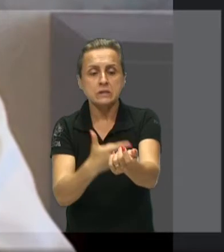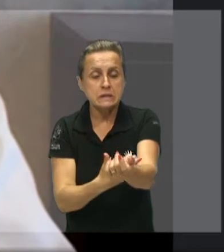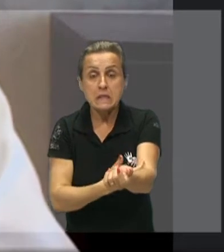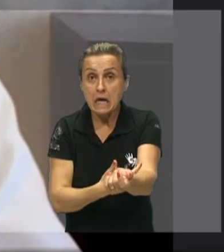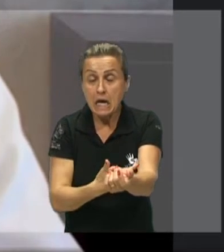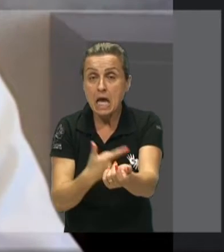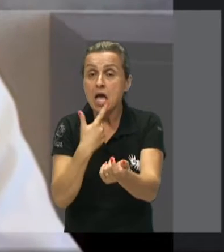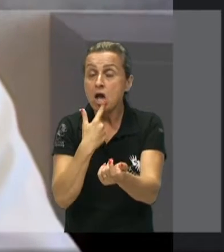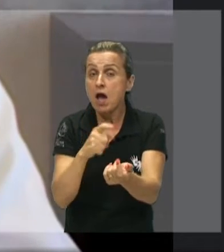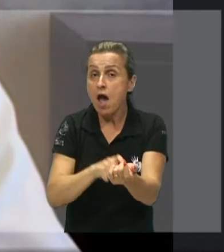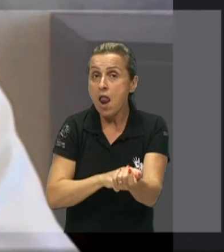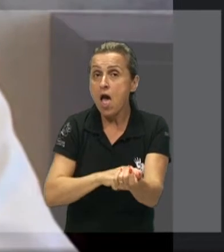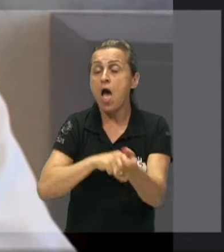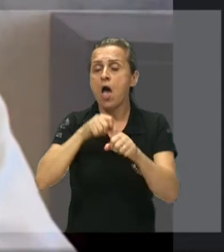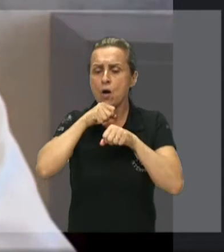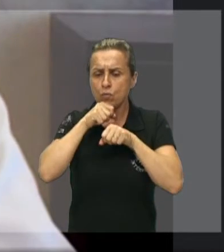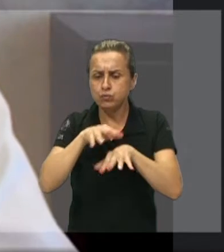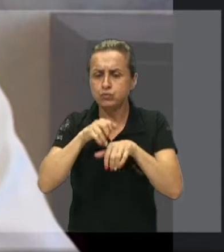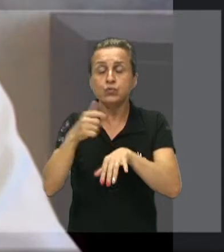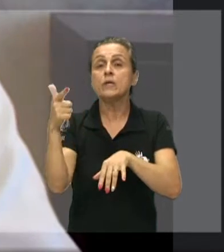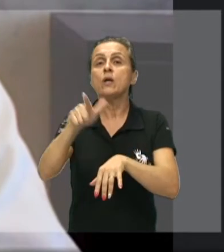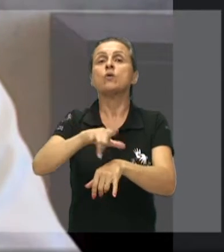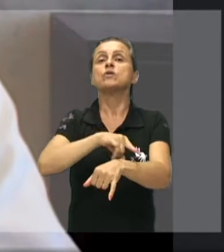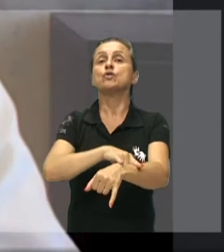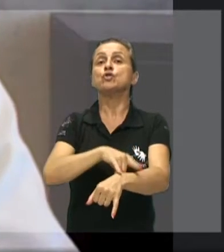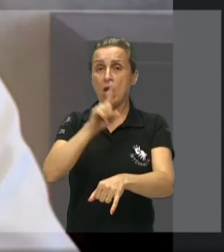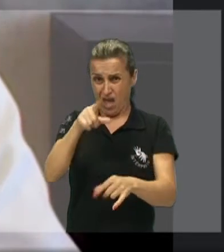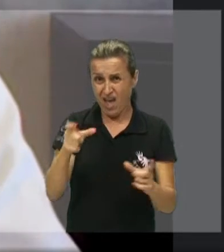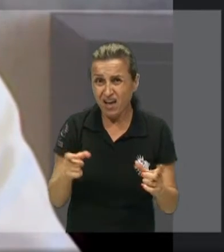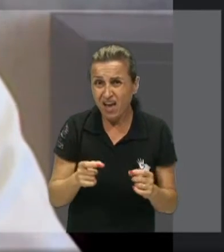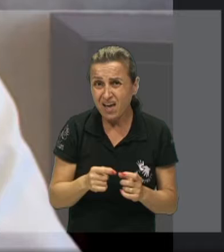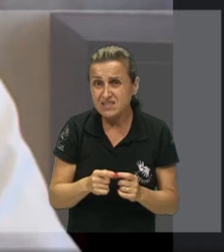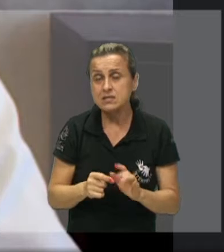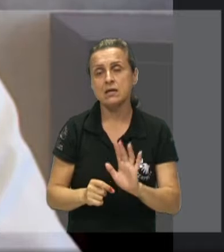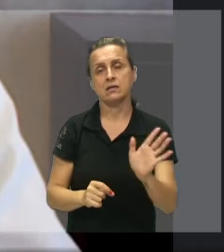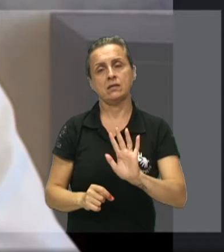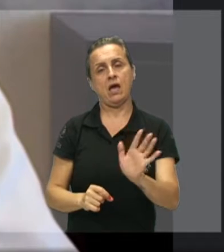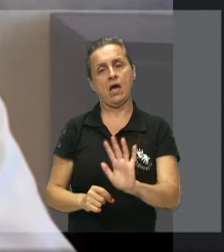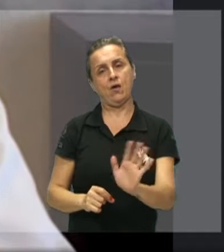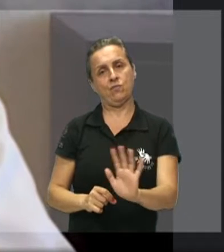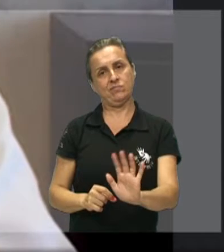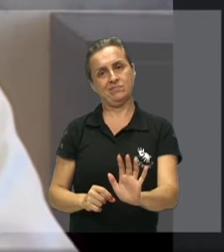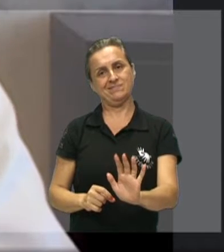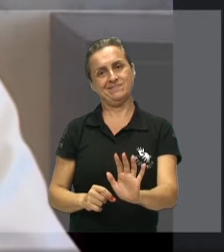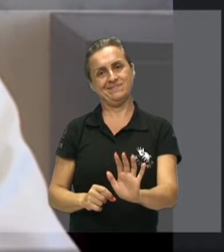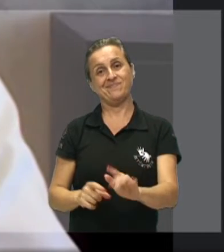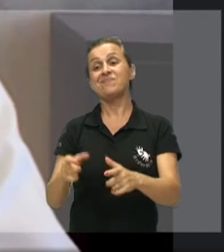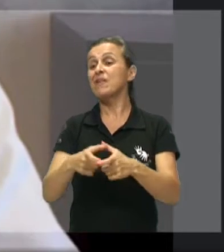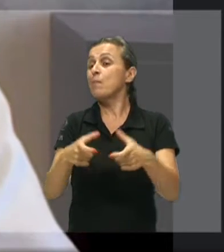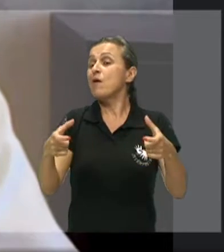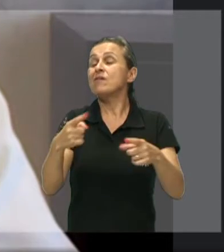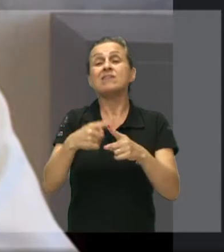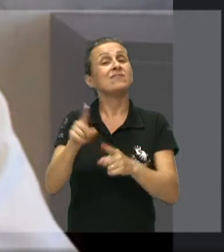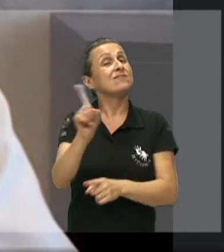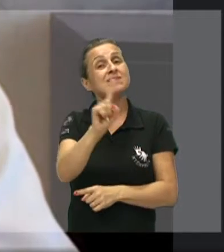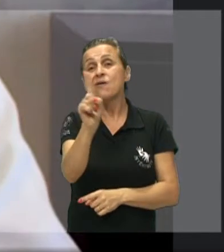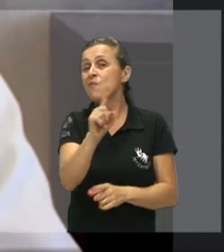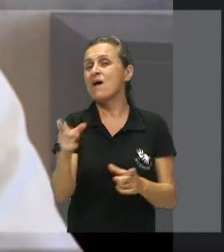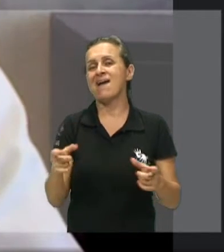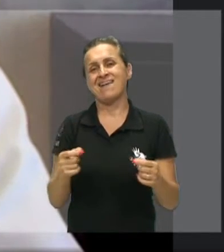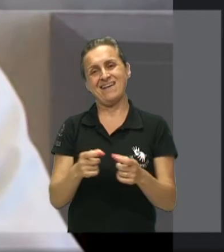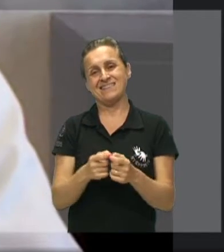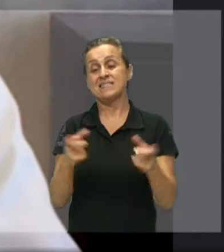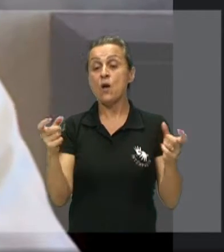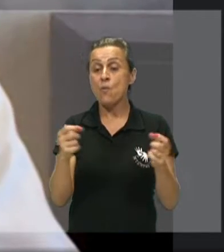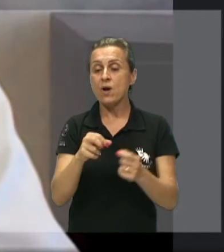está com infecção, ou não está conseguindo urinar. Isso é câncer? Não, assim, na maioria das vezes, não é câncer. O câncer de